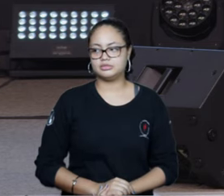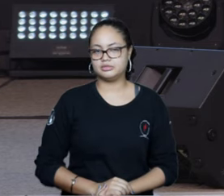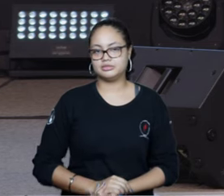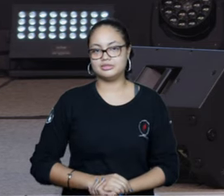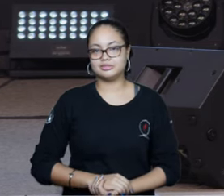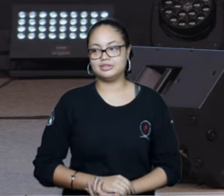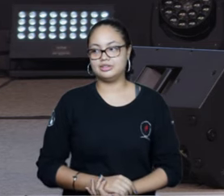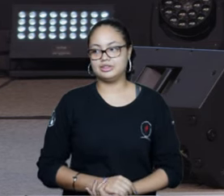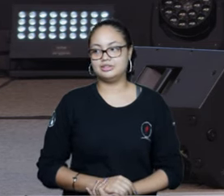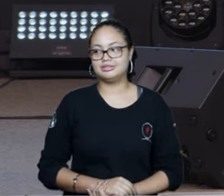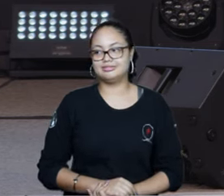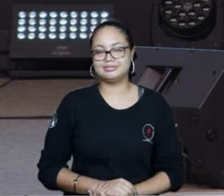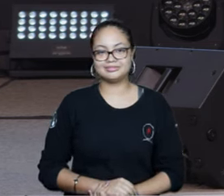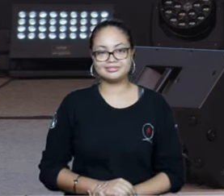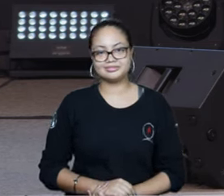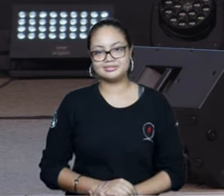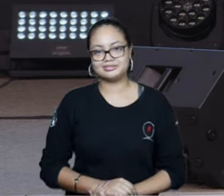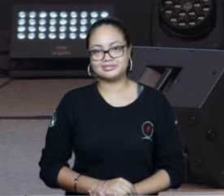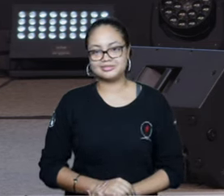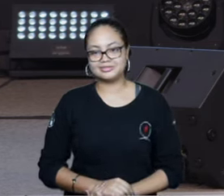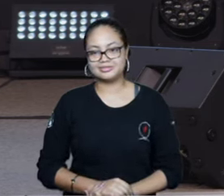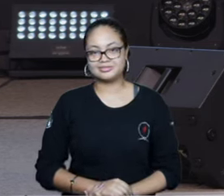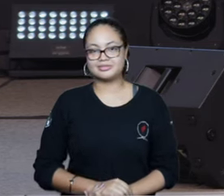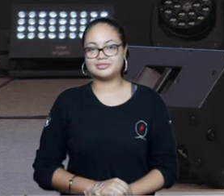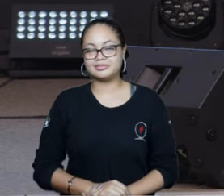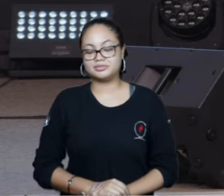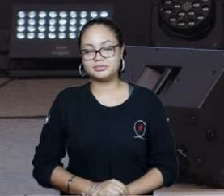como é que é Nutella que fala